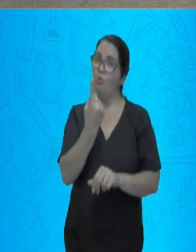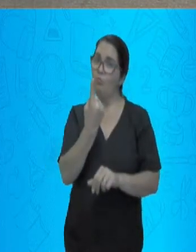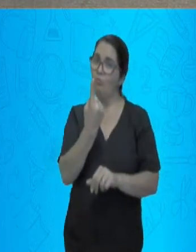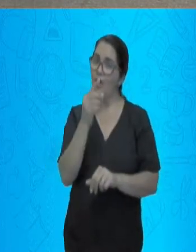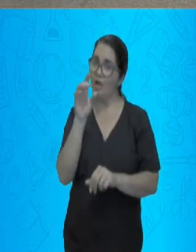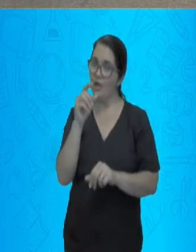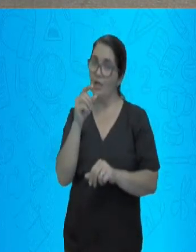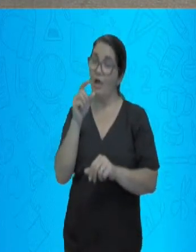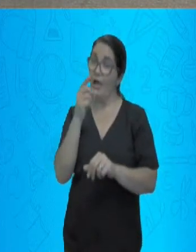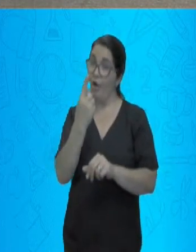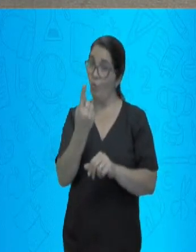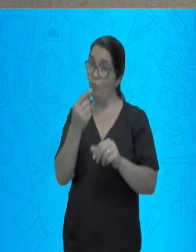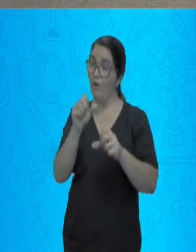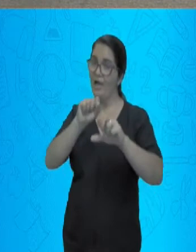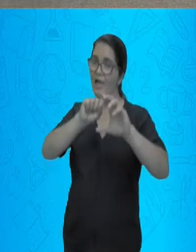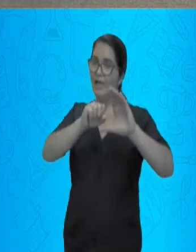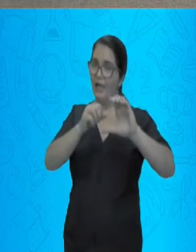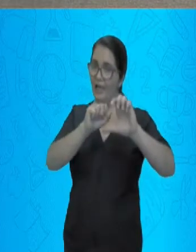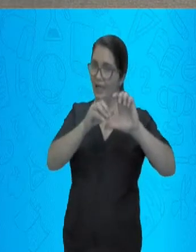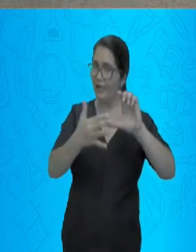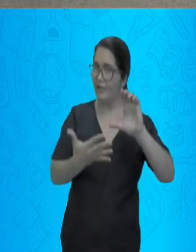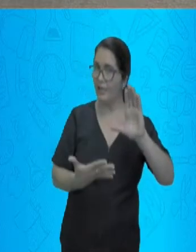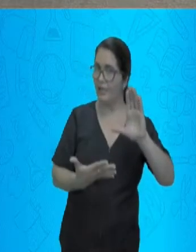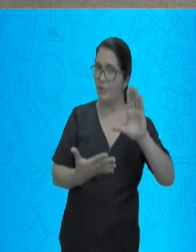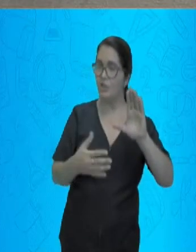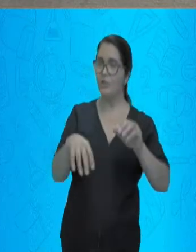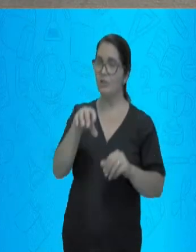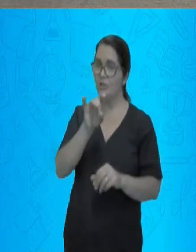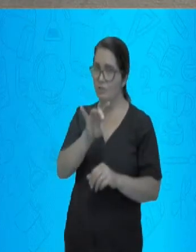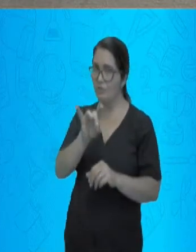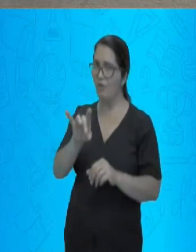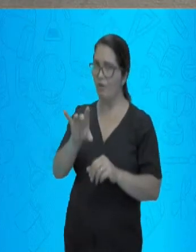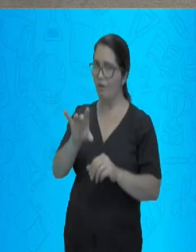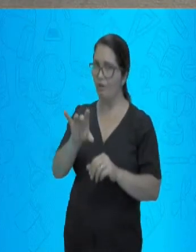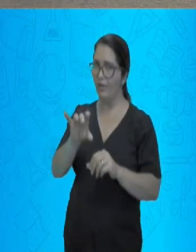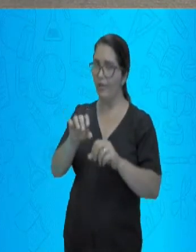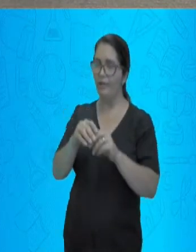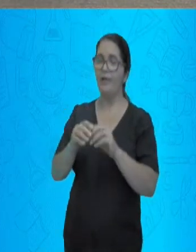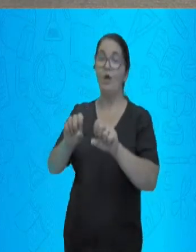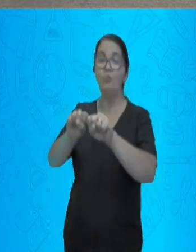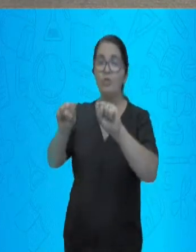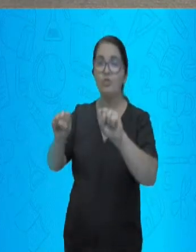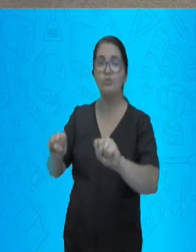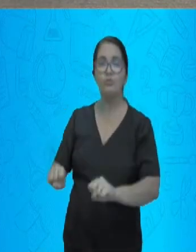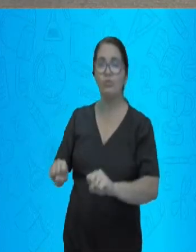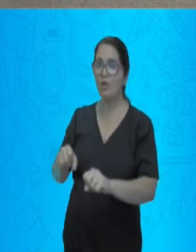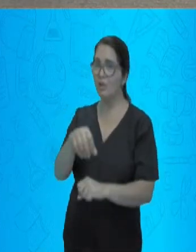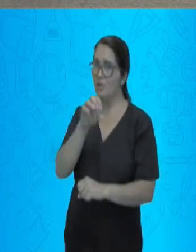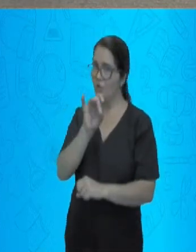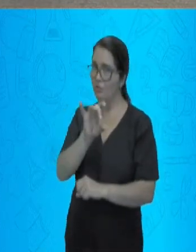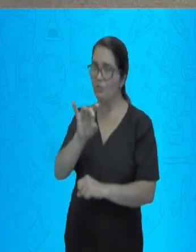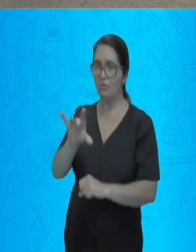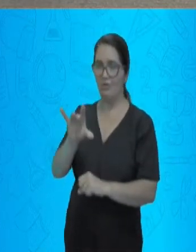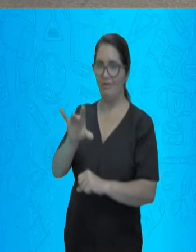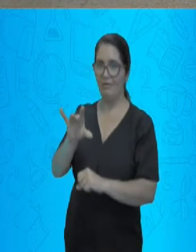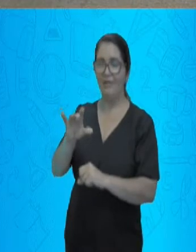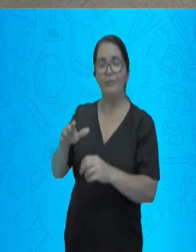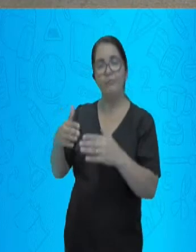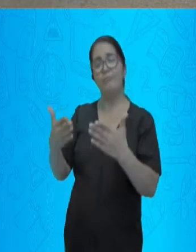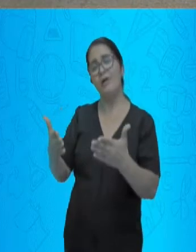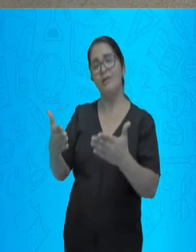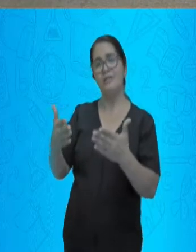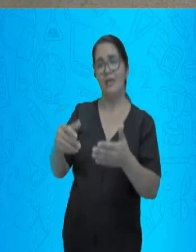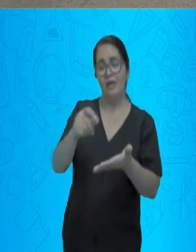alguns nomes, algumas fórmulas de elementos químicos, algumas identificações, elas são escritas com